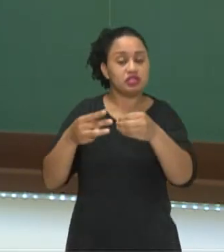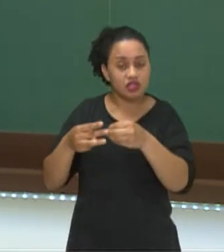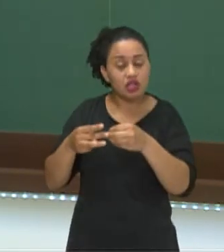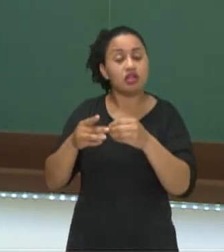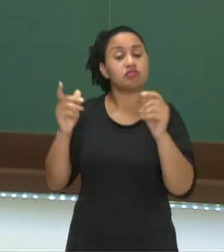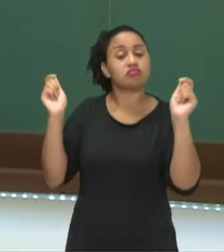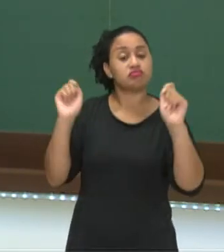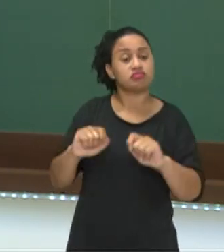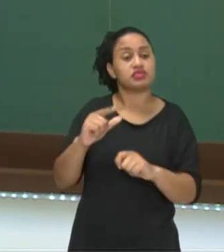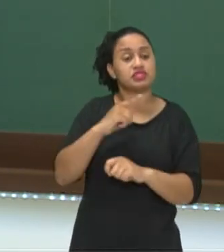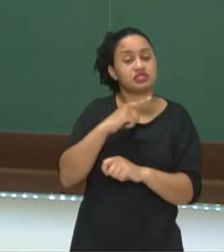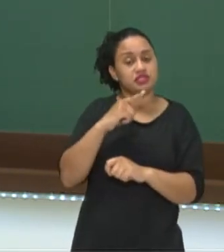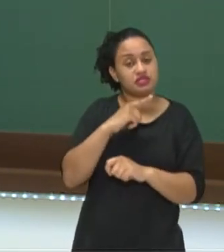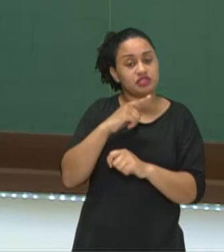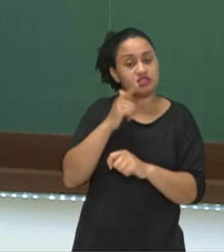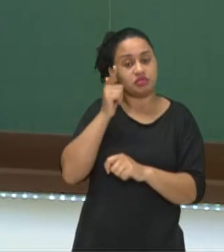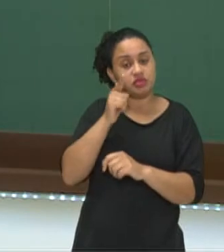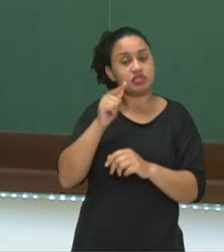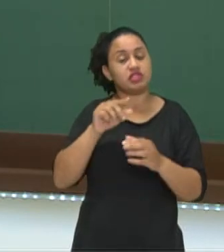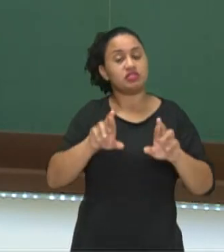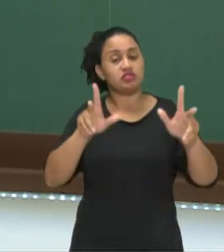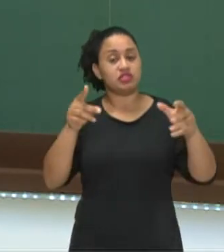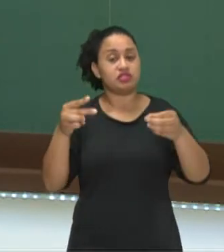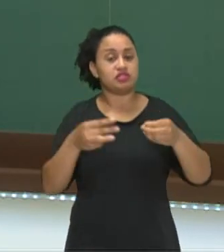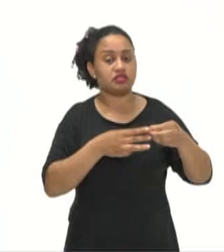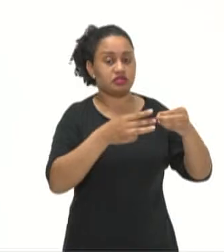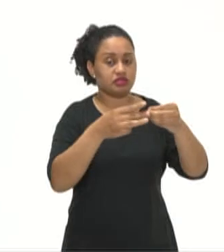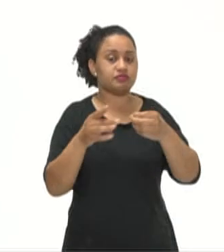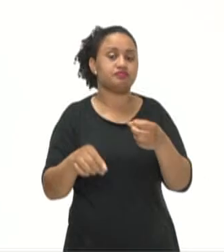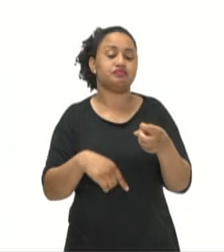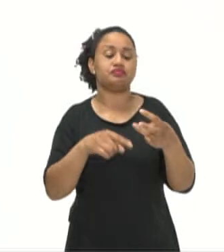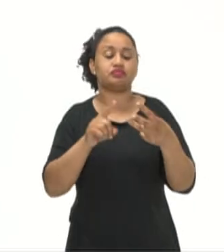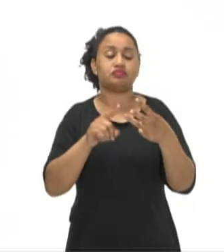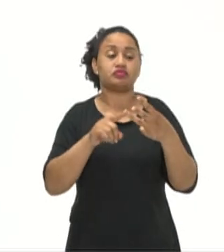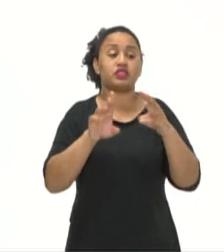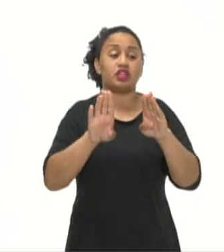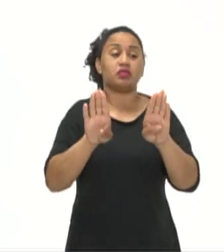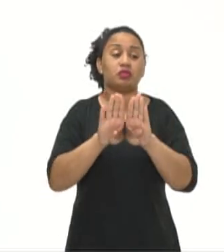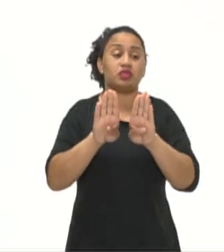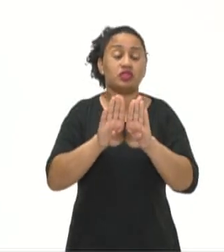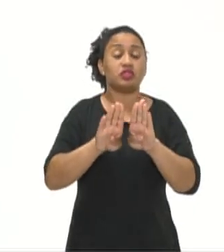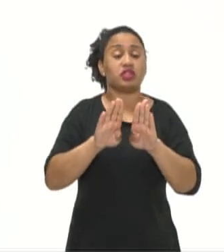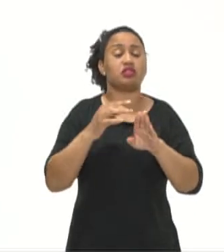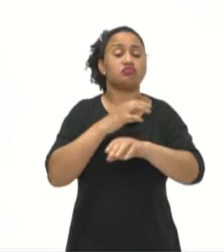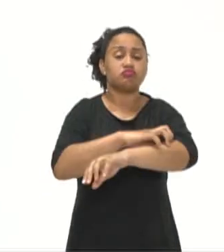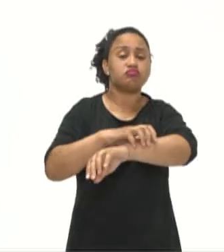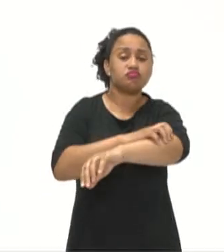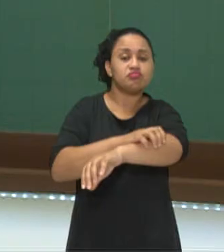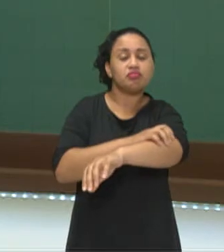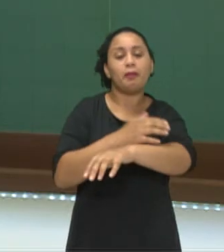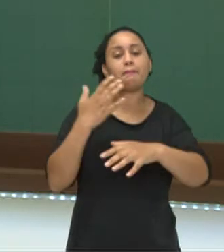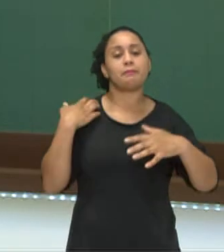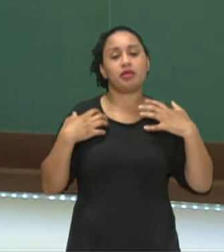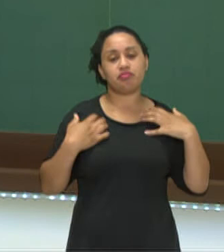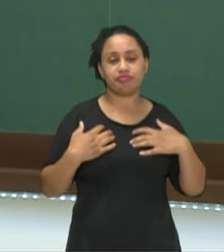alta capacidade que ela possui, tá? Também podem ser utilizadas como esponjas de banho, tá